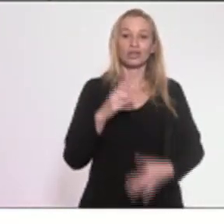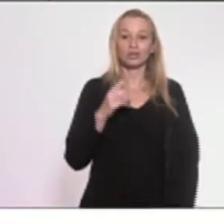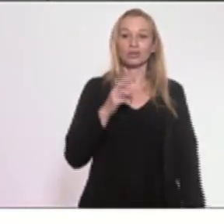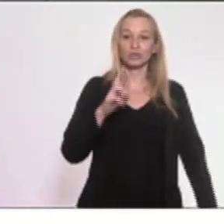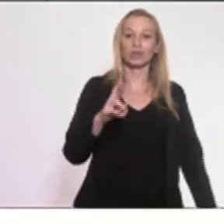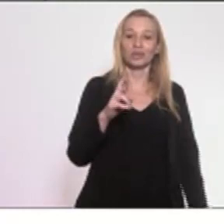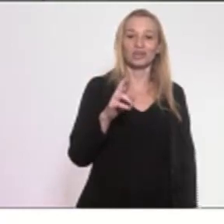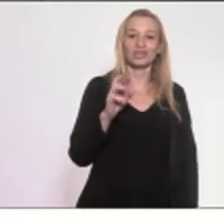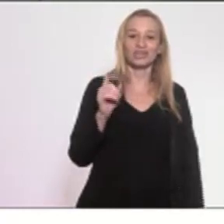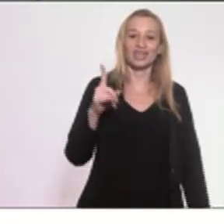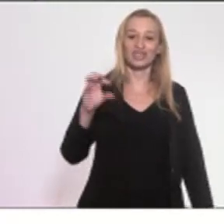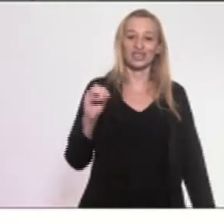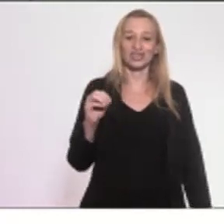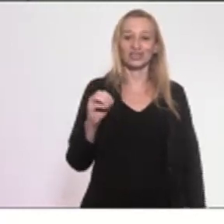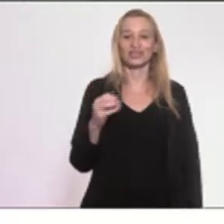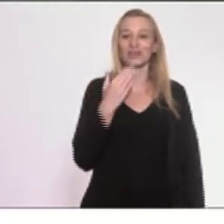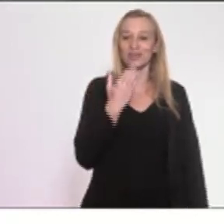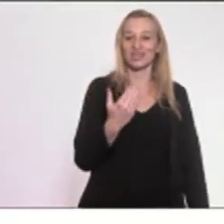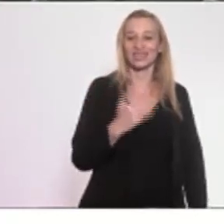pedir. Ok.